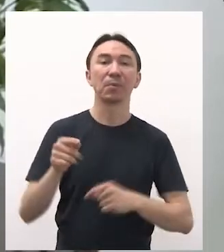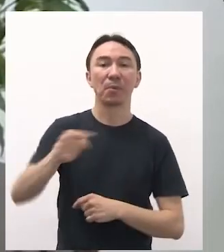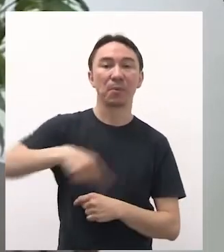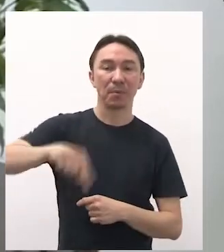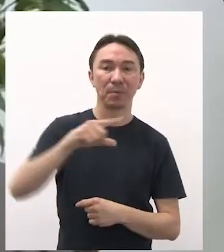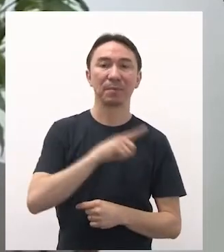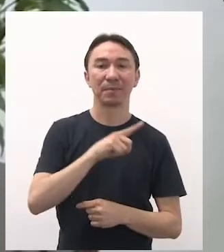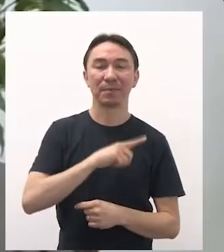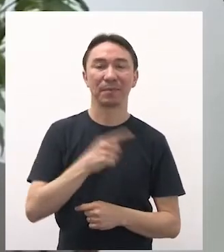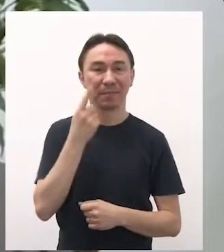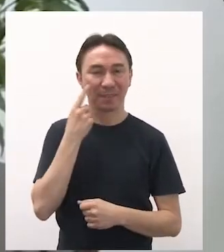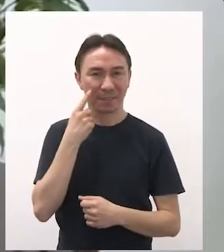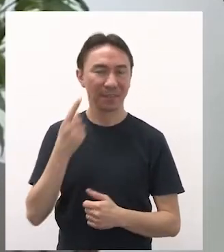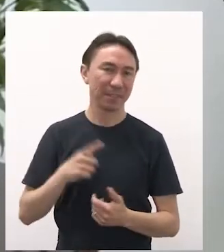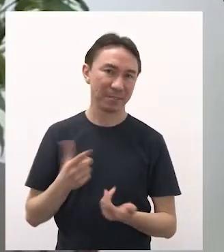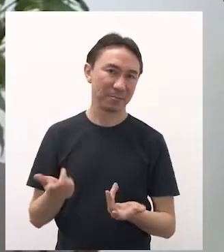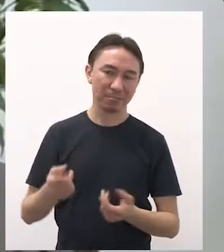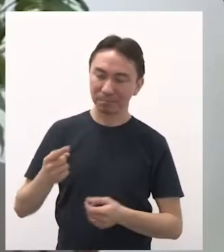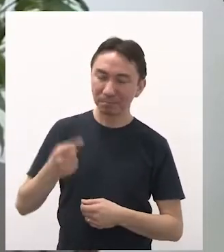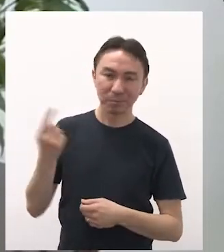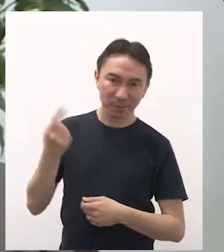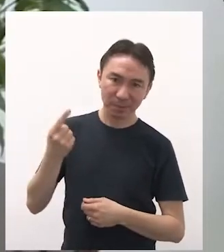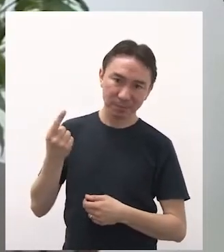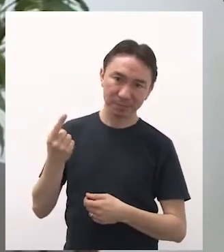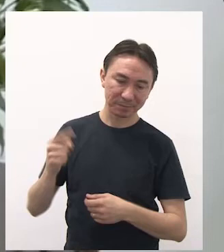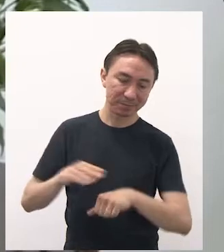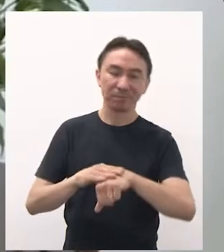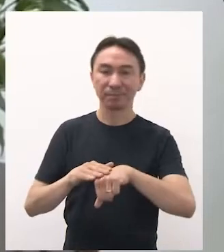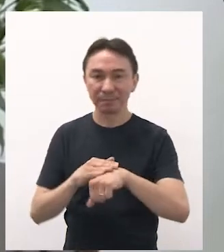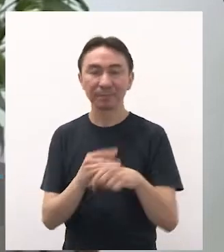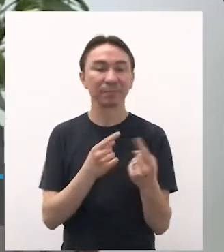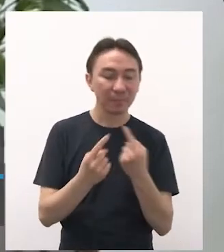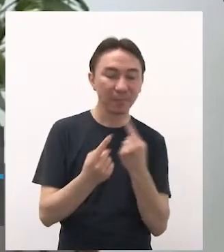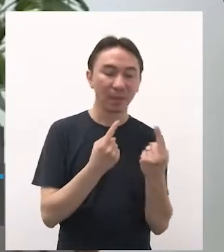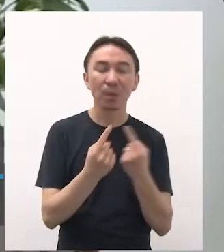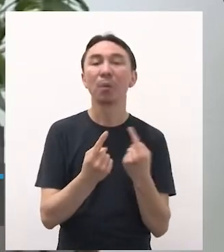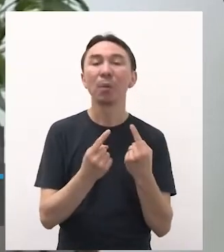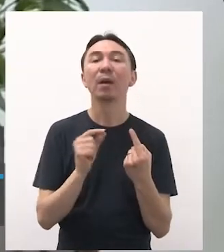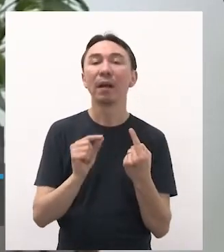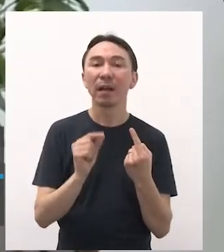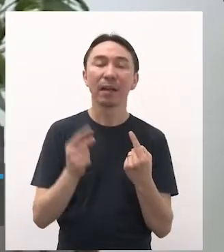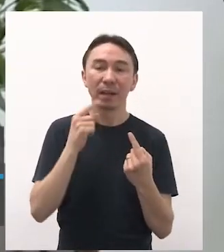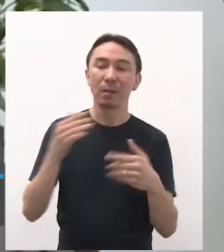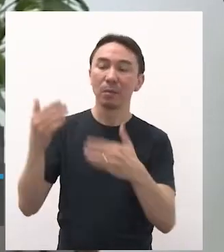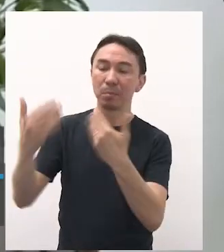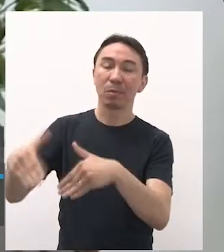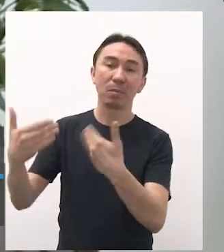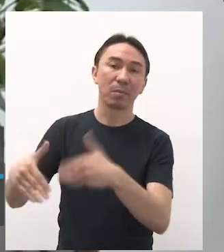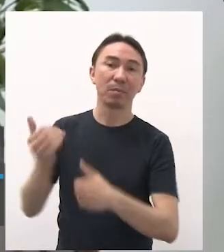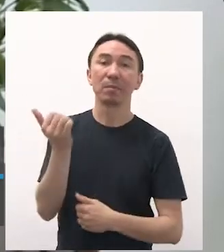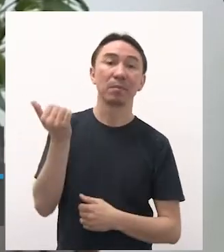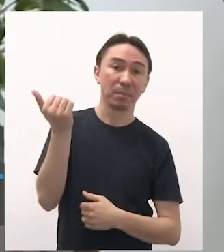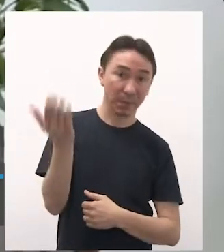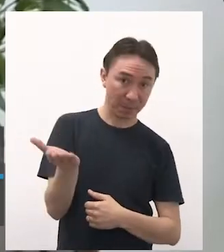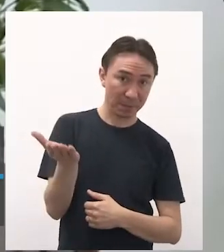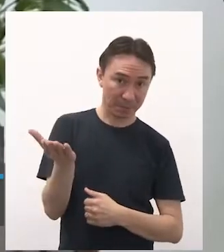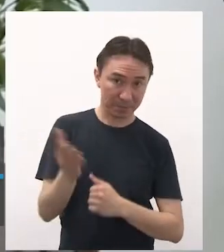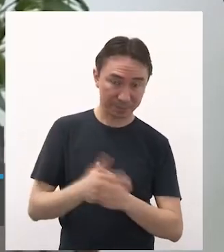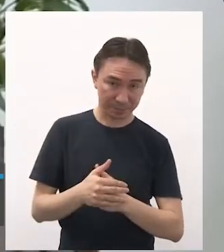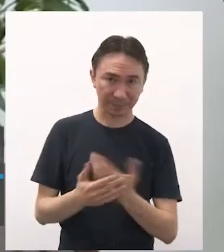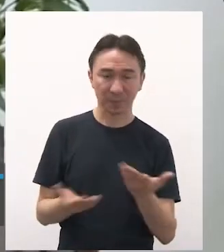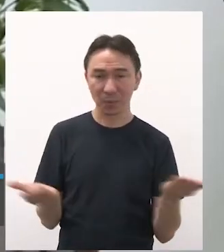primeiro diálogo para falarmos a respeito das avaliações externas. E vamos, então, começar para falar